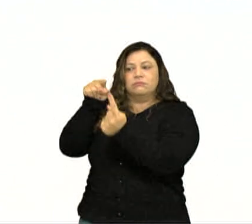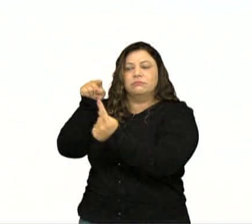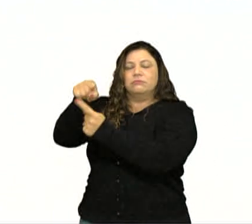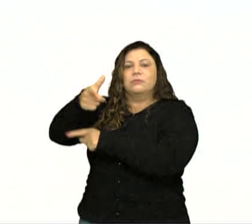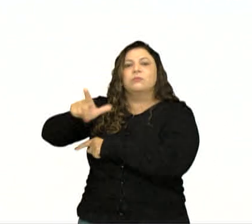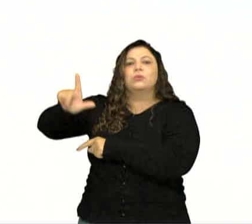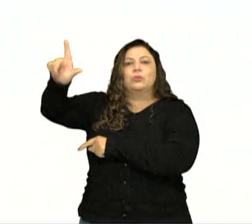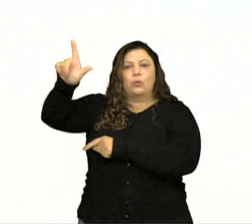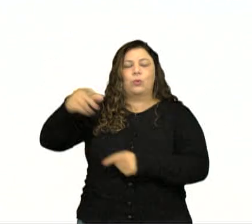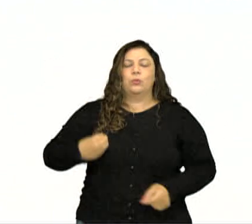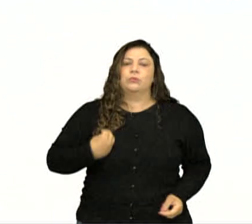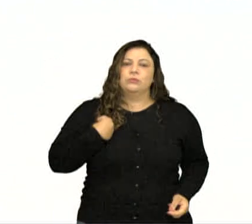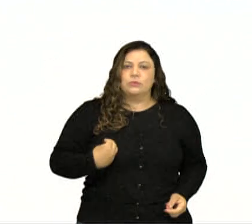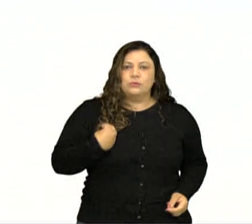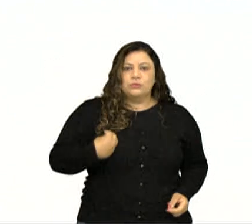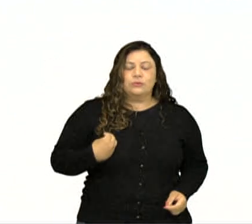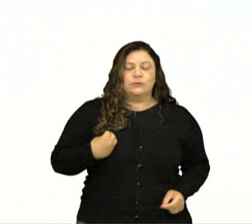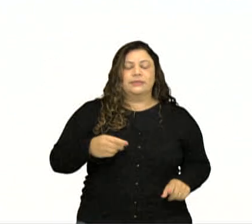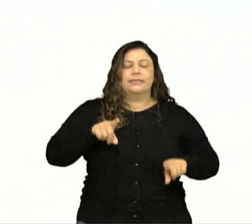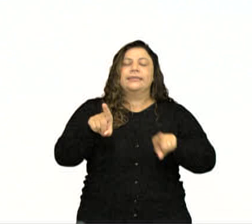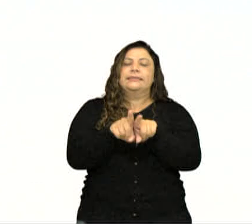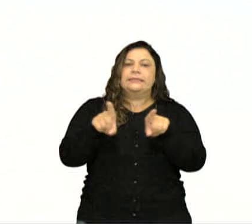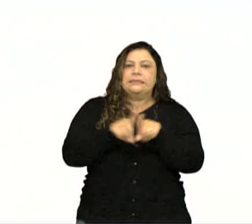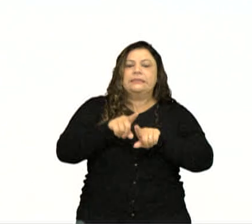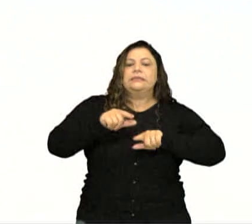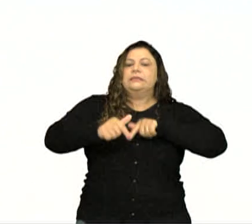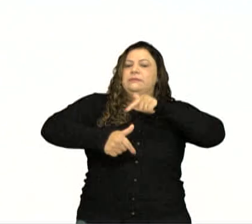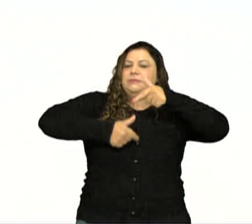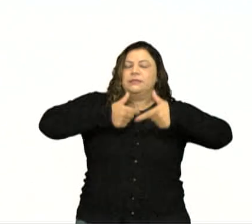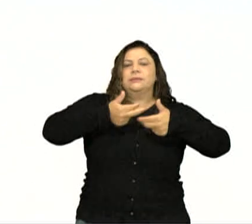a existir e a operar de maneira